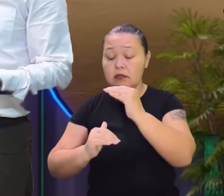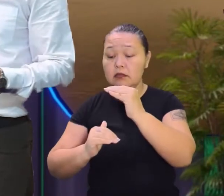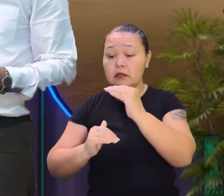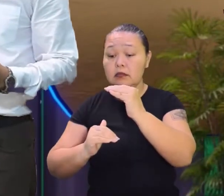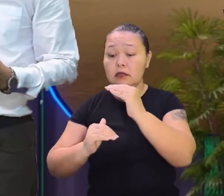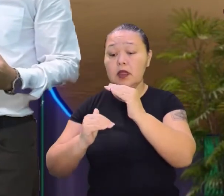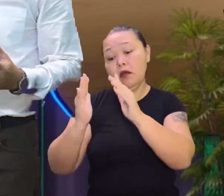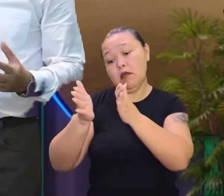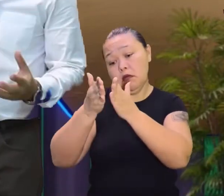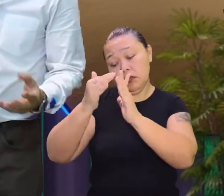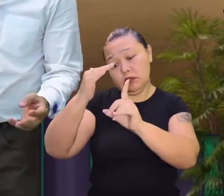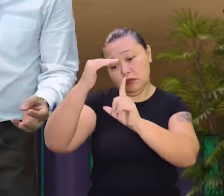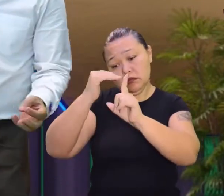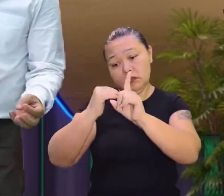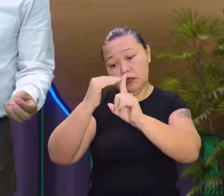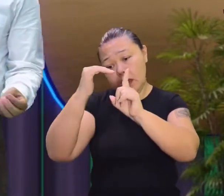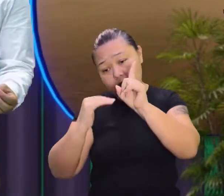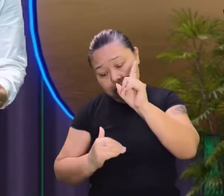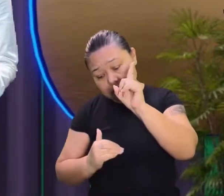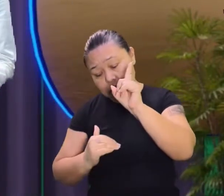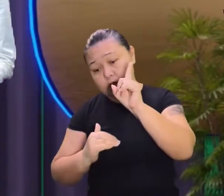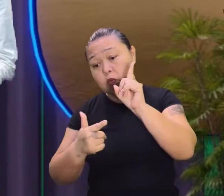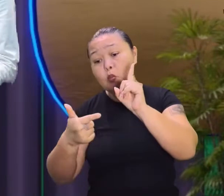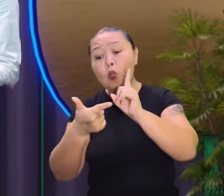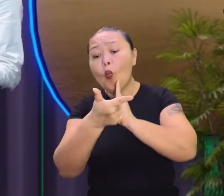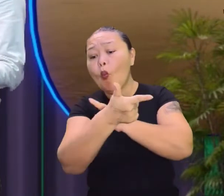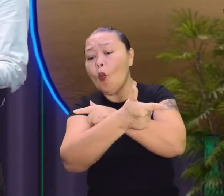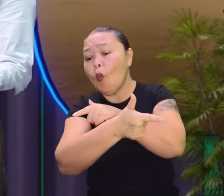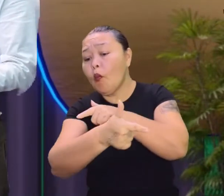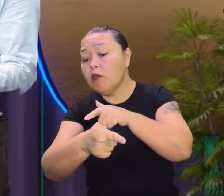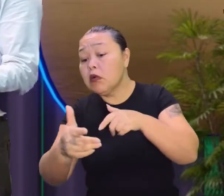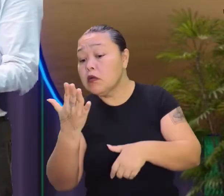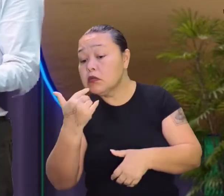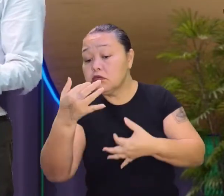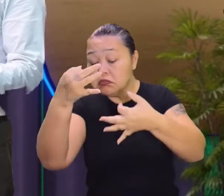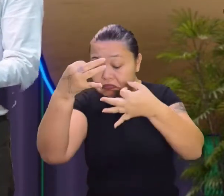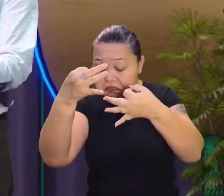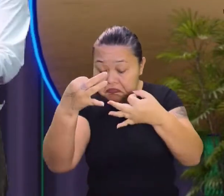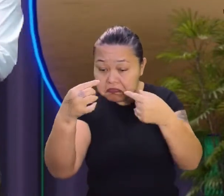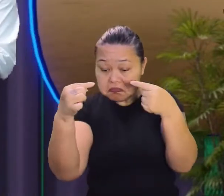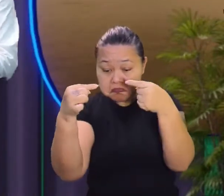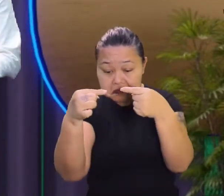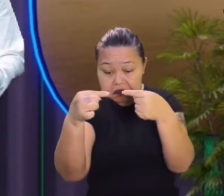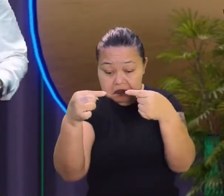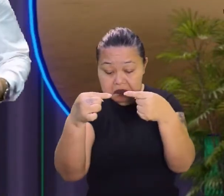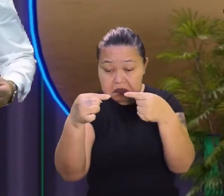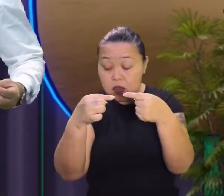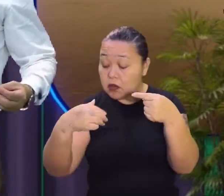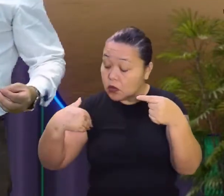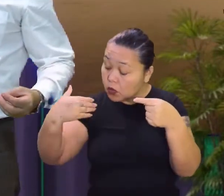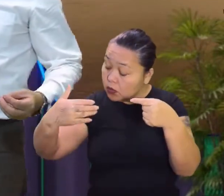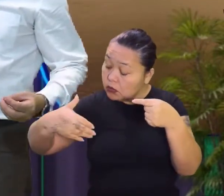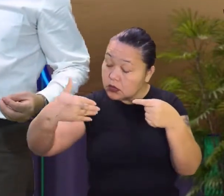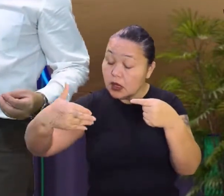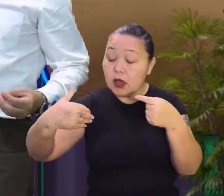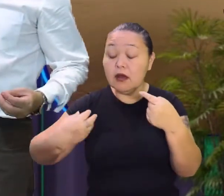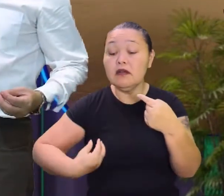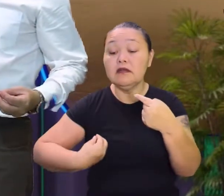pobreza e ela não tem alimento adequado durante toda a vida